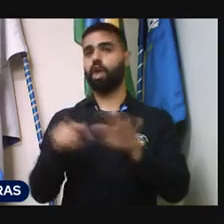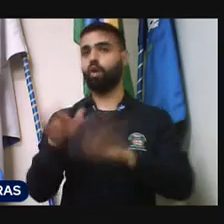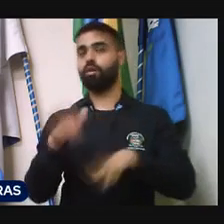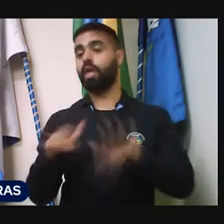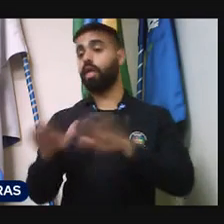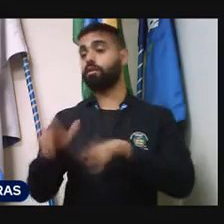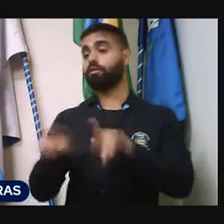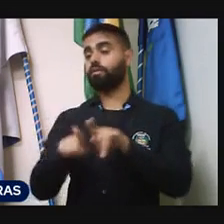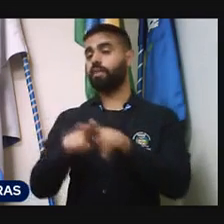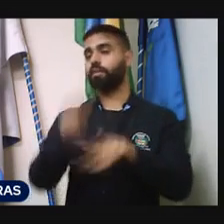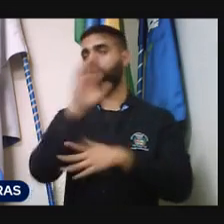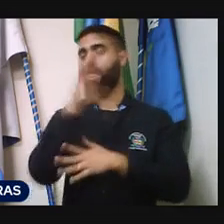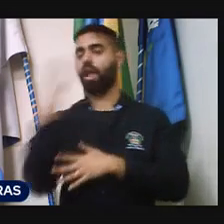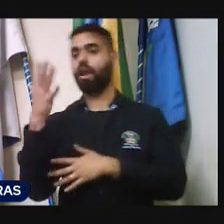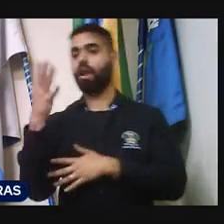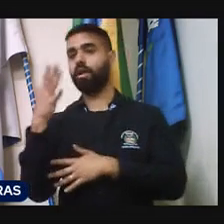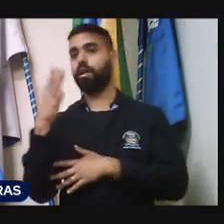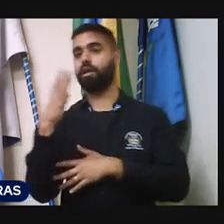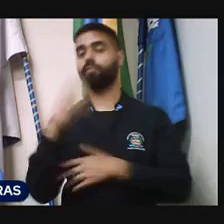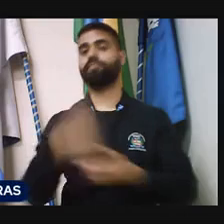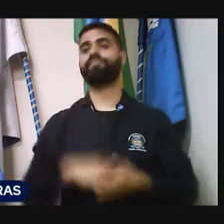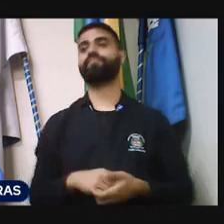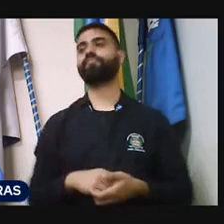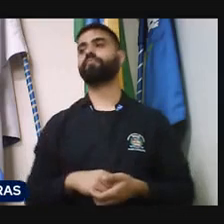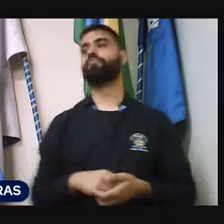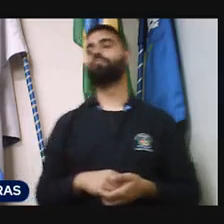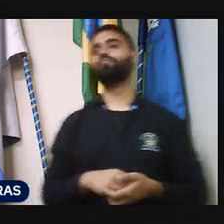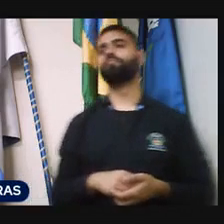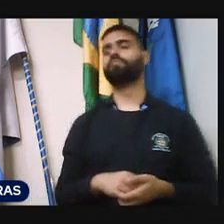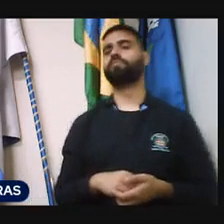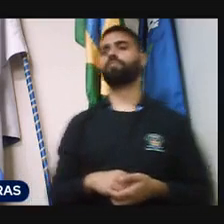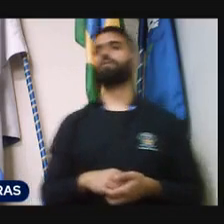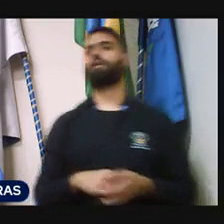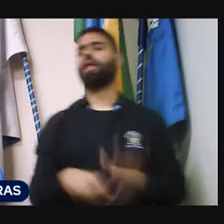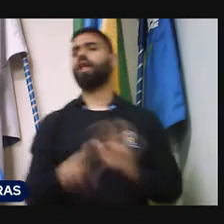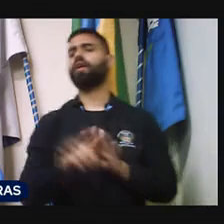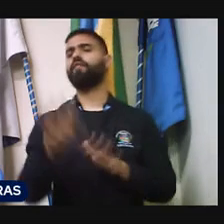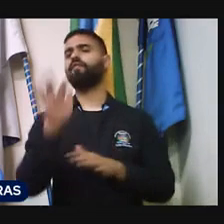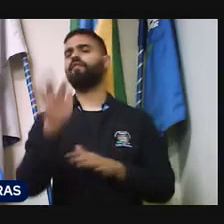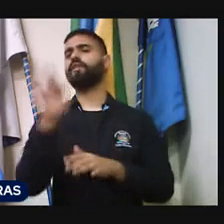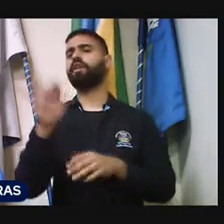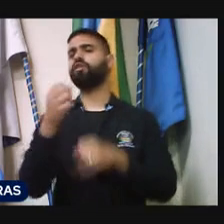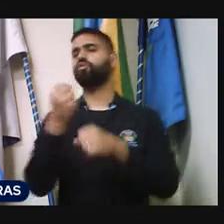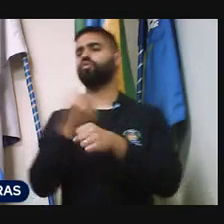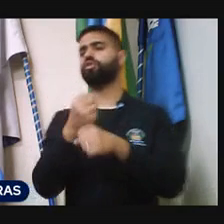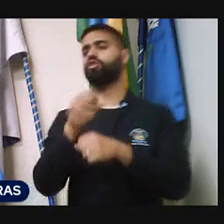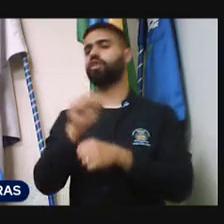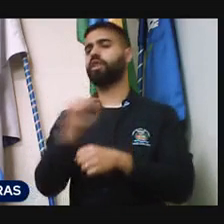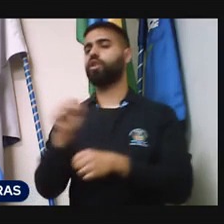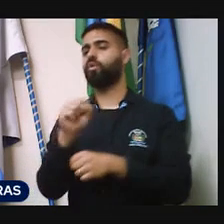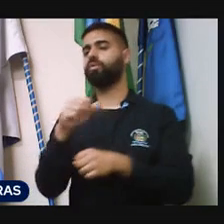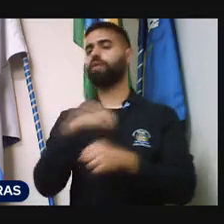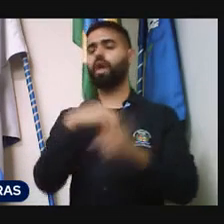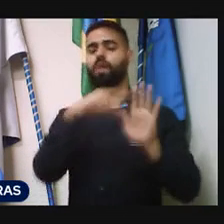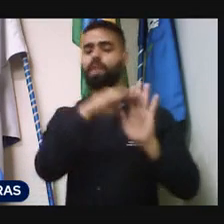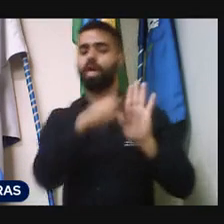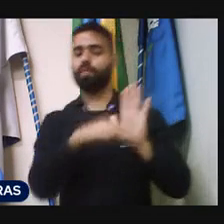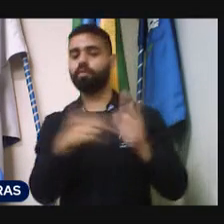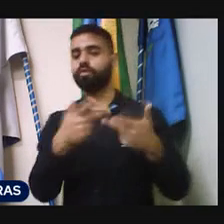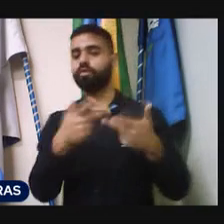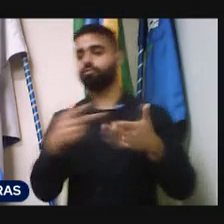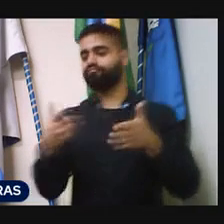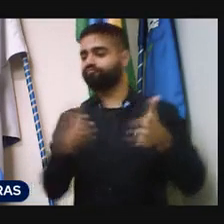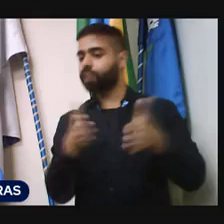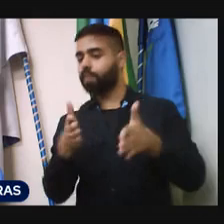do meio ambiente a construção federal de 88 traz em seu texto alguns princípios norteadores da atividade